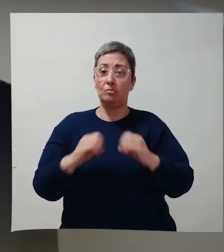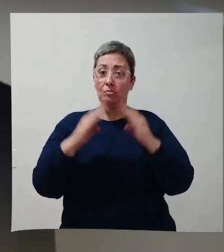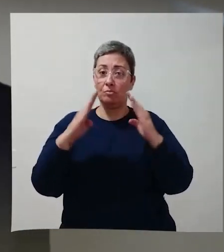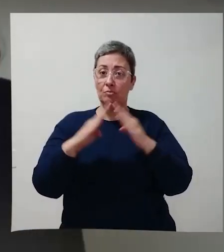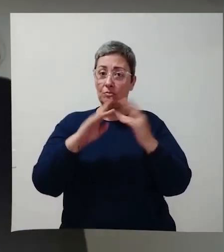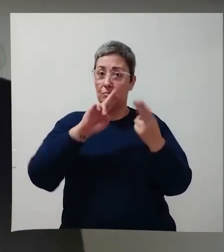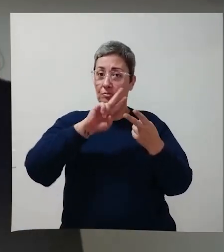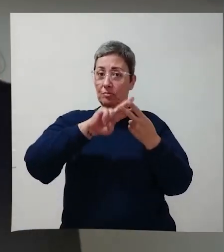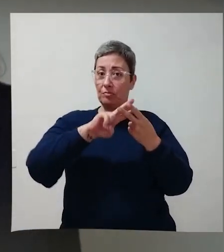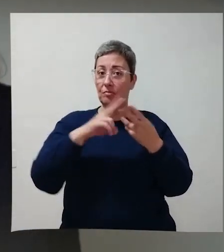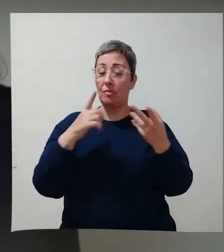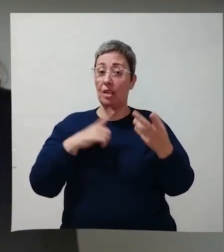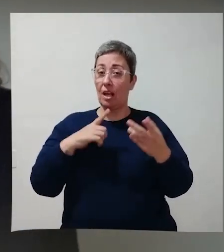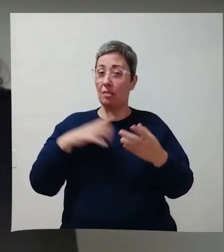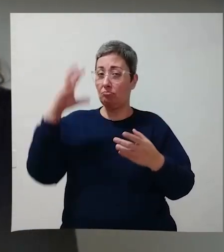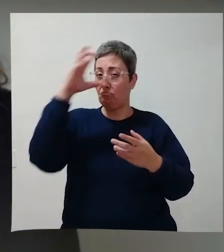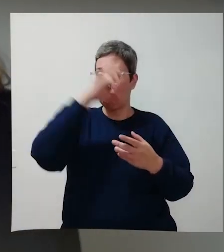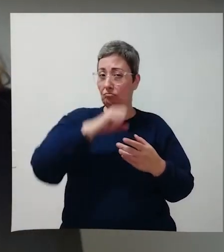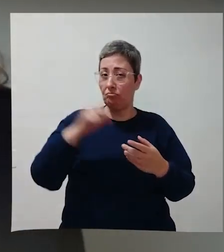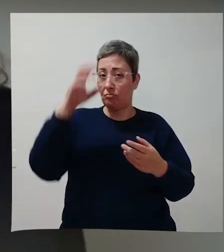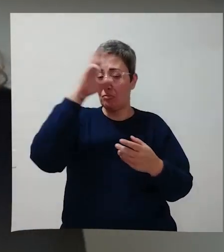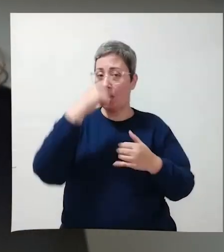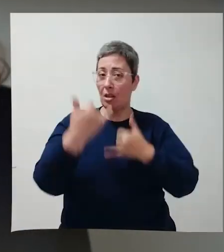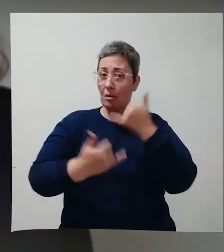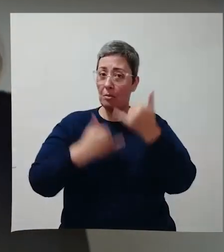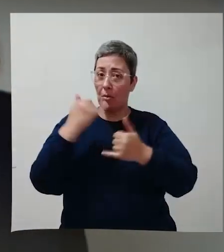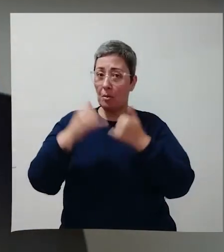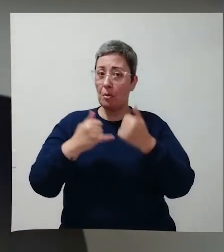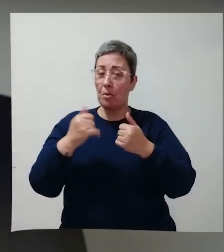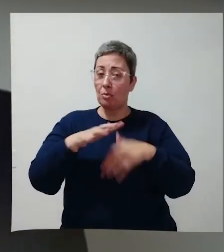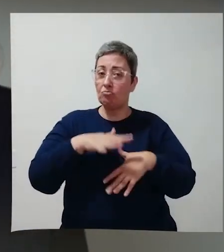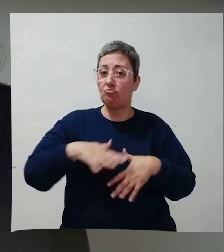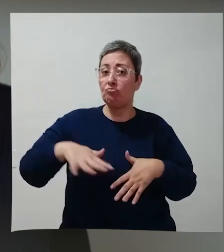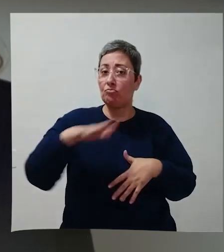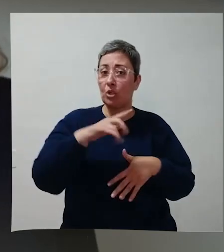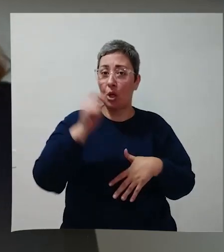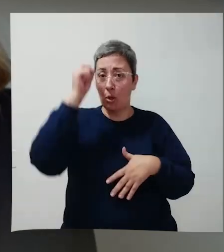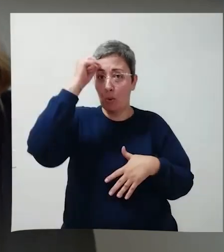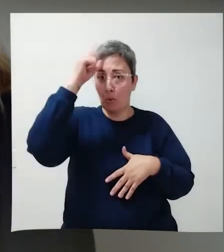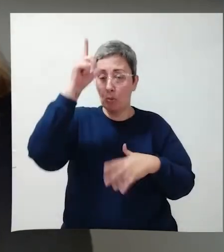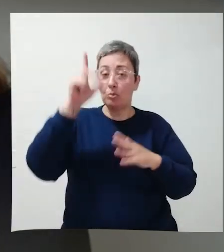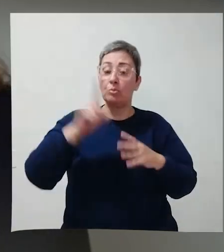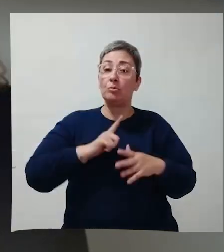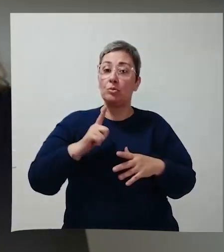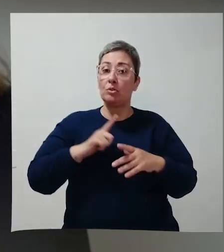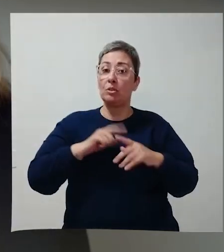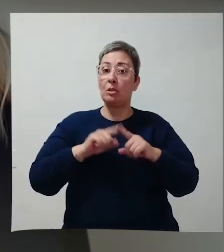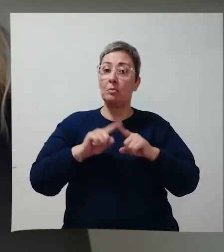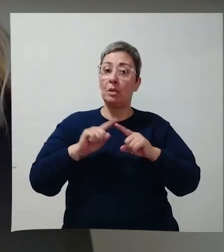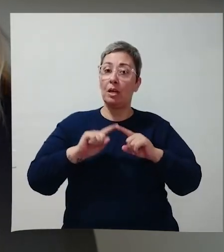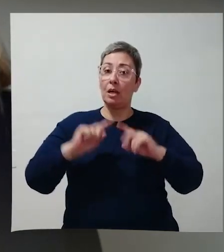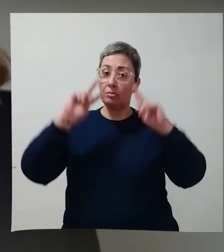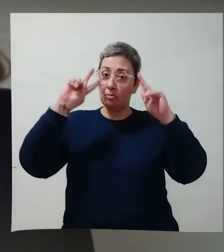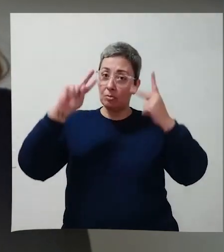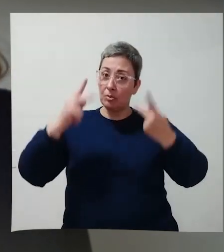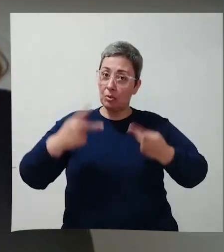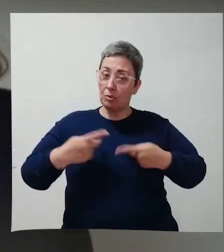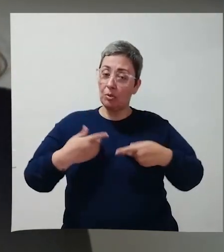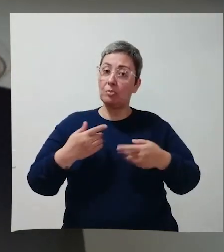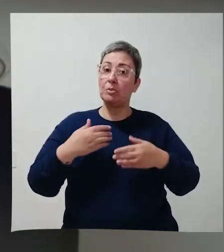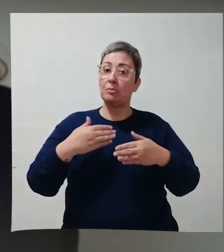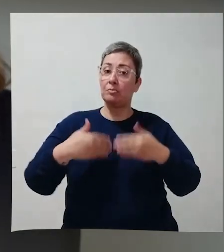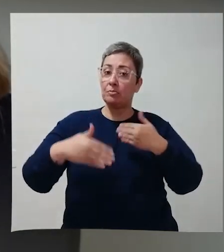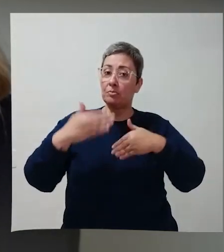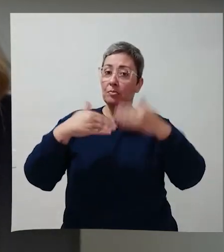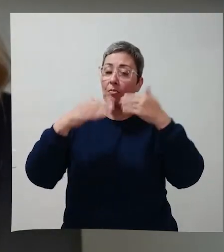Casa. Temos aprendido que a brincadeira faz parte da nossa cultura e da formação humana e que